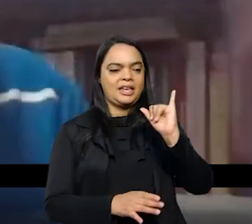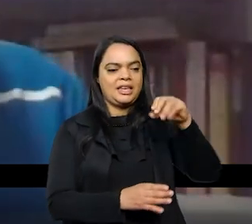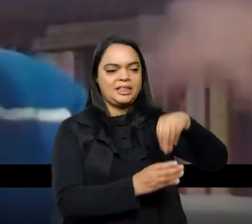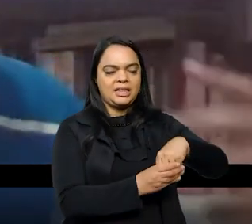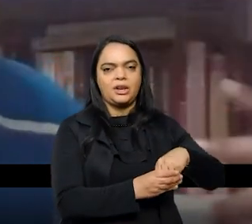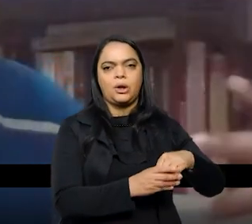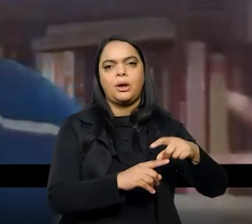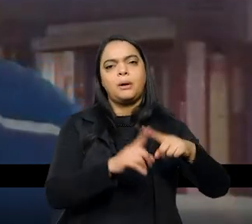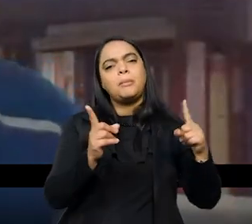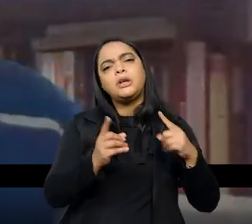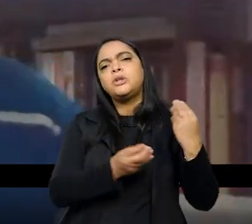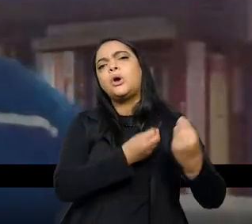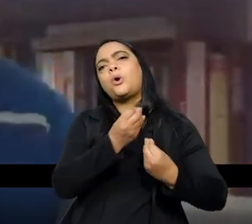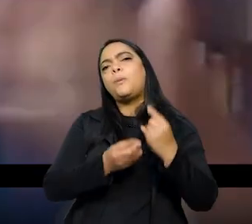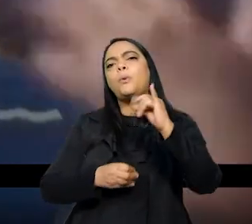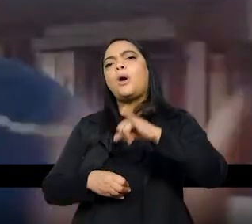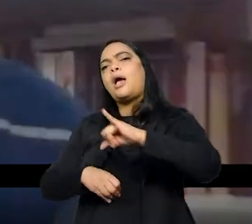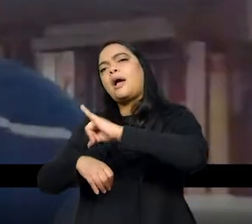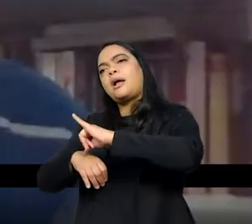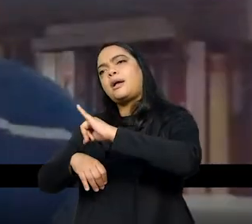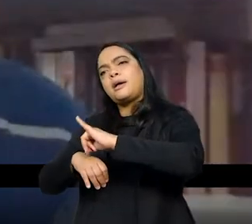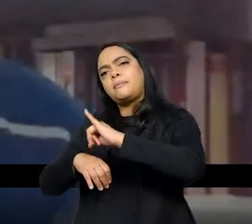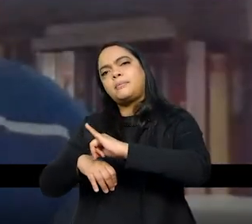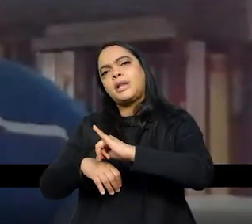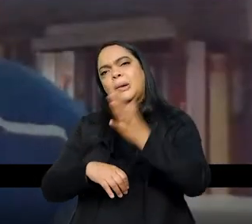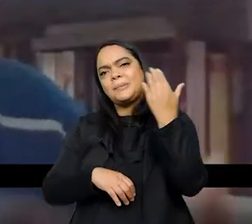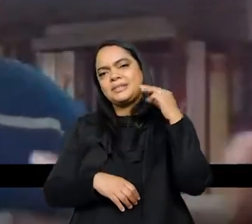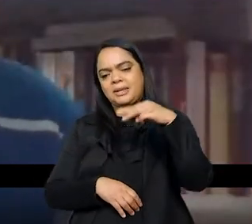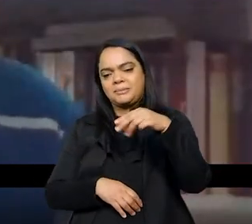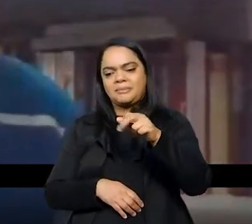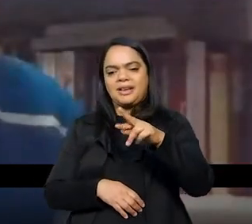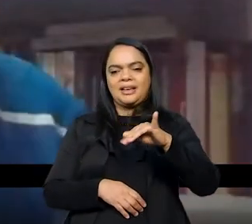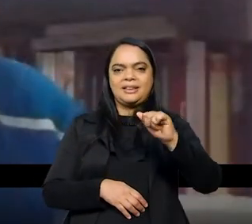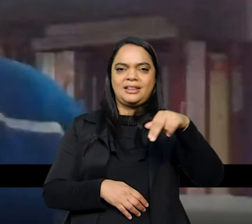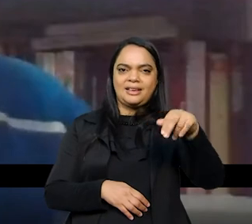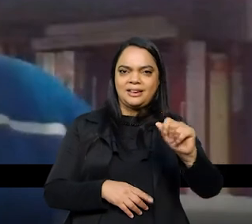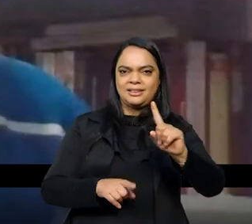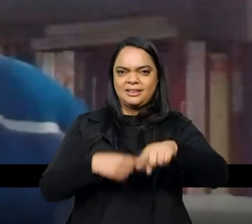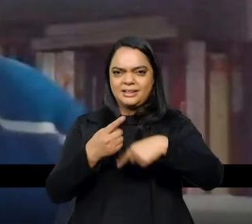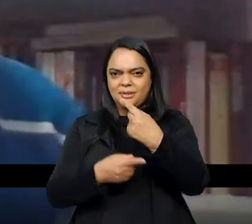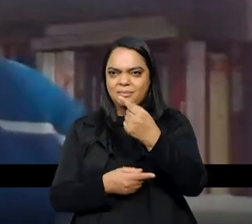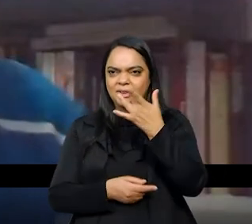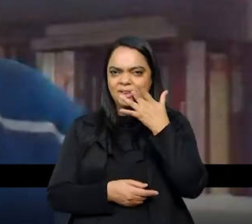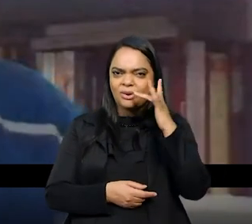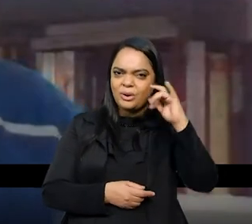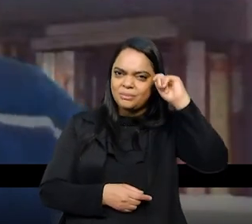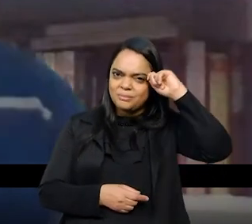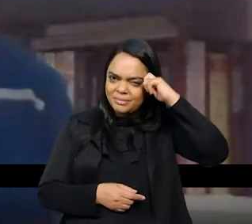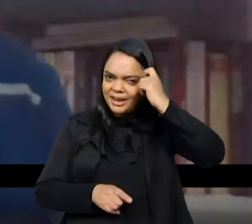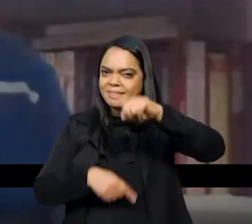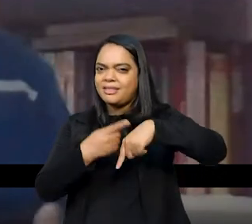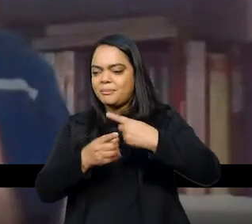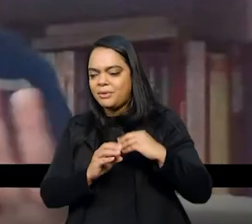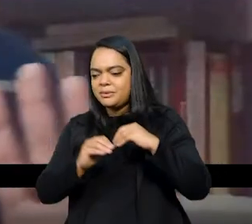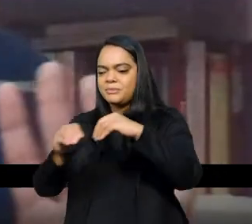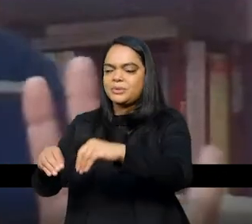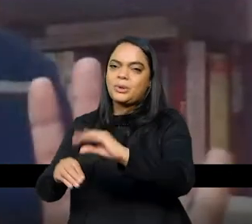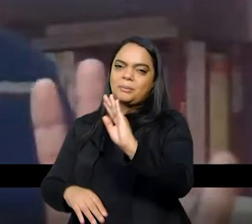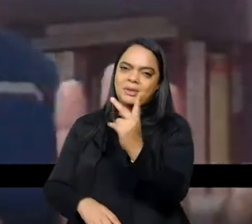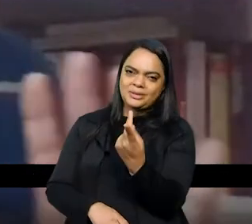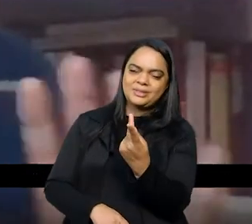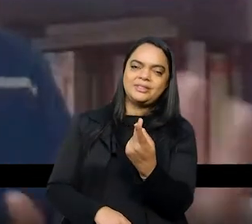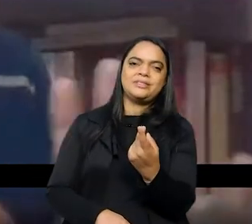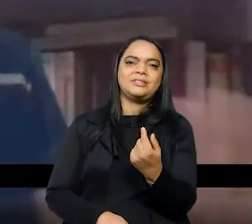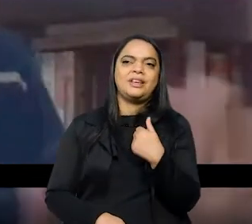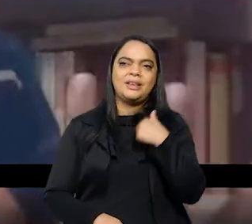cidade, a capital do momento, que era que Mariana, depois foi Ouro Preto, é isso? E depois Belo Horizonte, mais ou menos. Eu sei que a diocese é de Mariana,